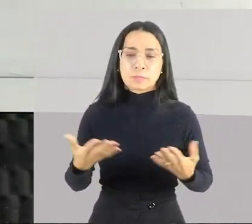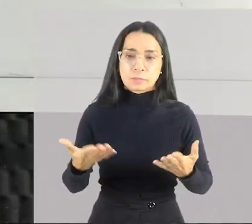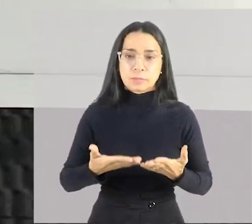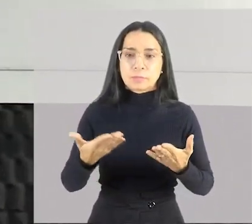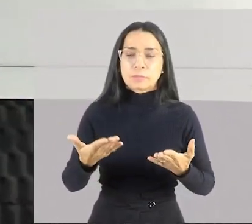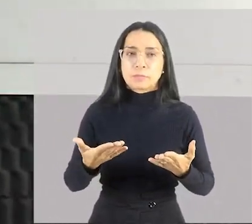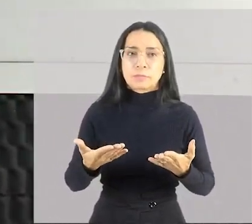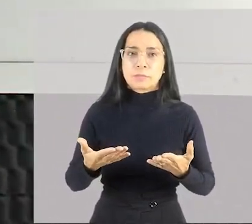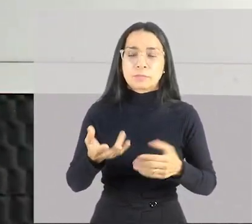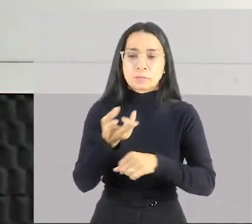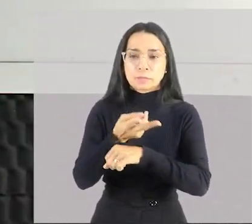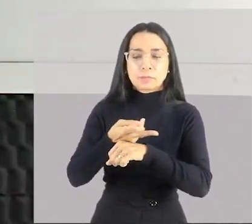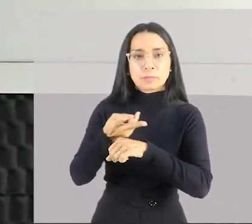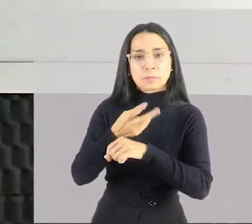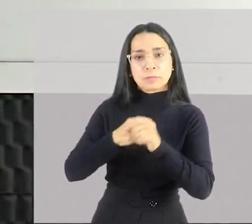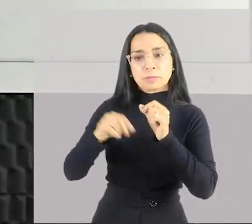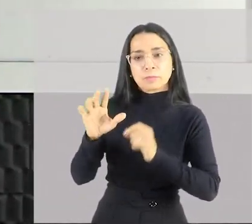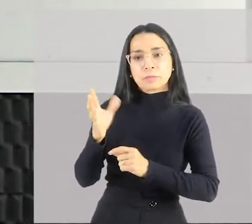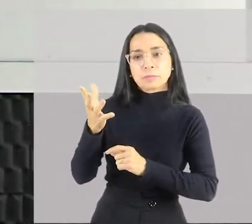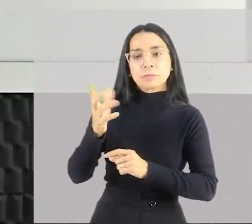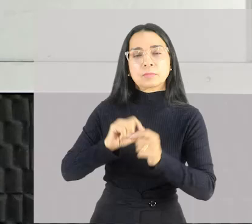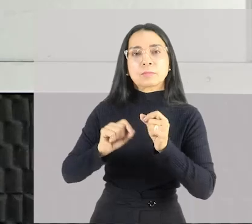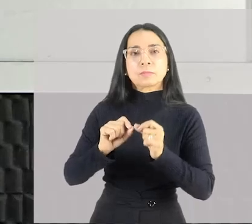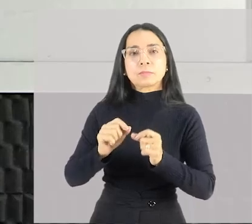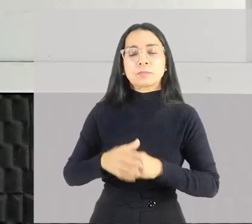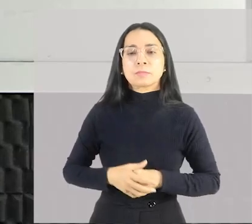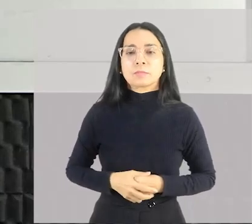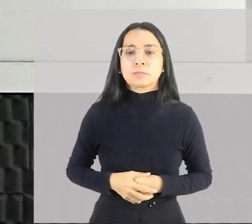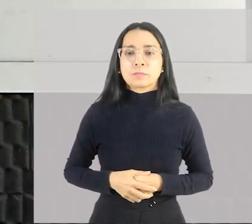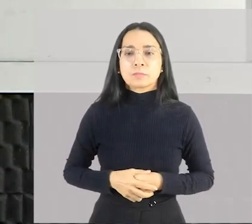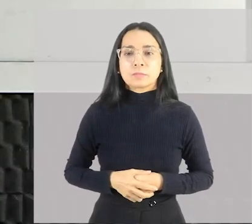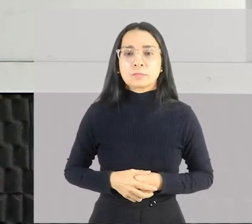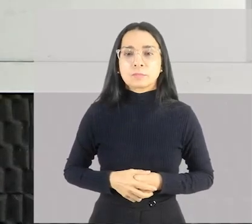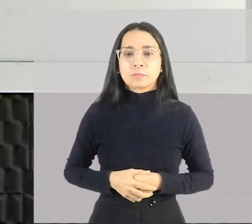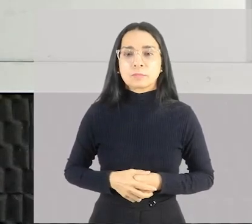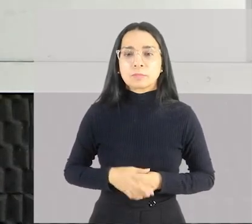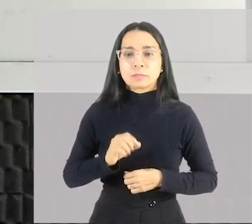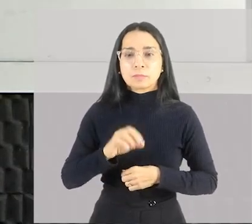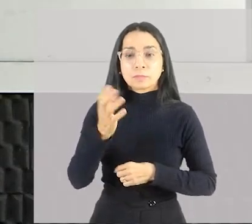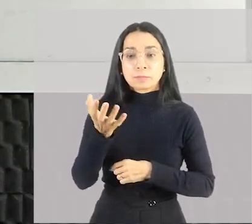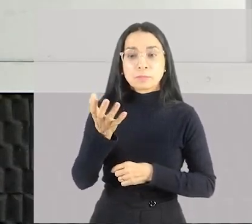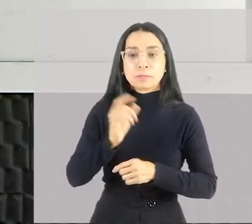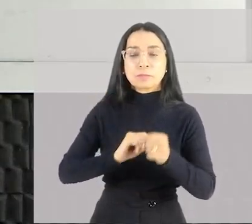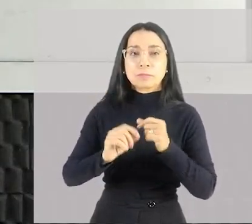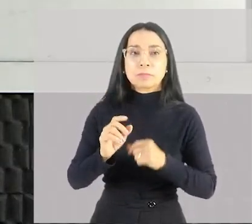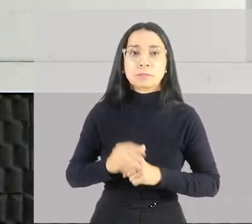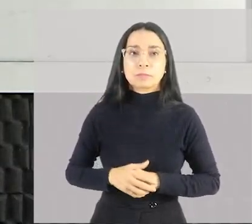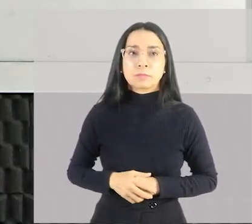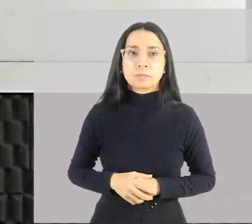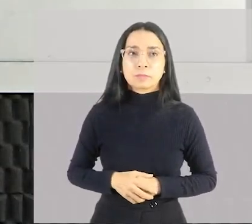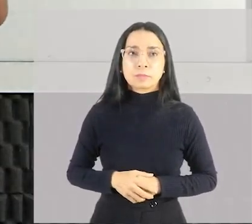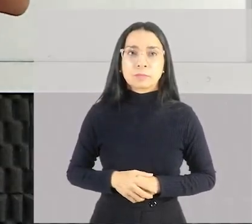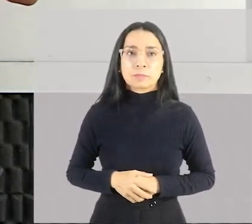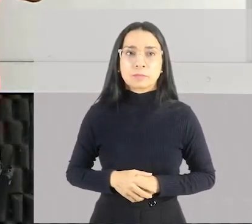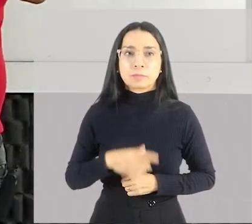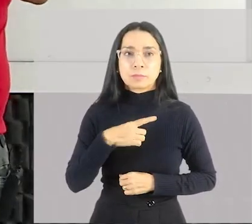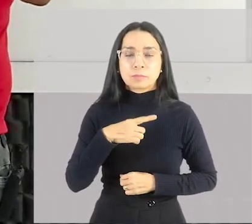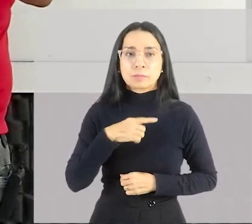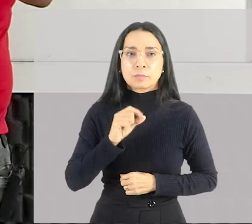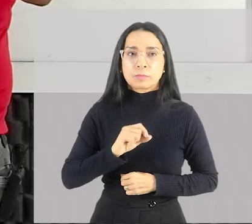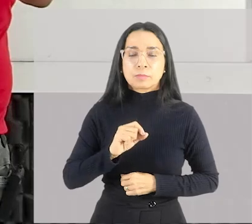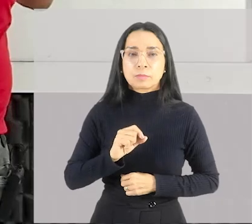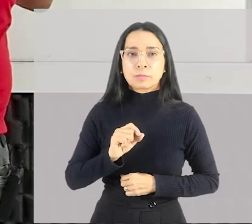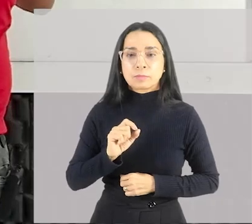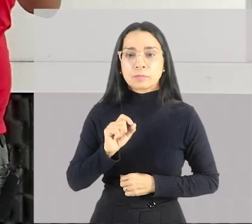turma eu vou atrás do meu evento que que é o meu evento que eu quero que aconteça o que eu quero que aconteça é que tenha aqui